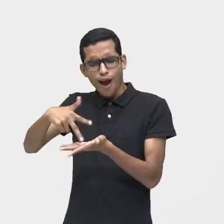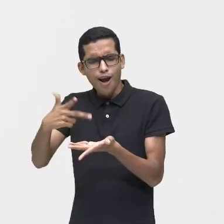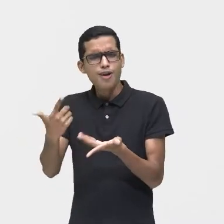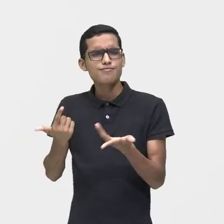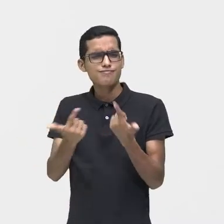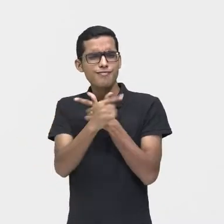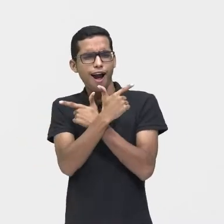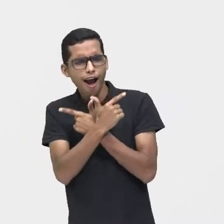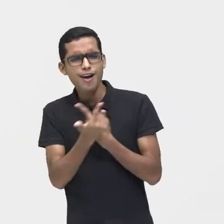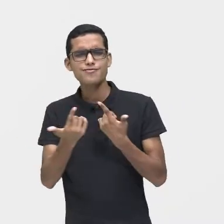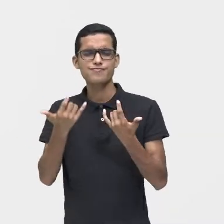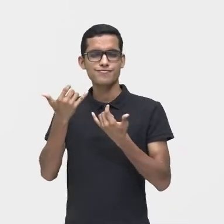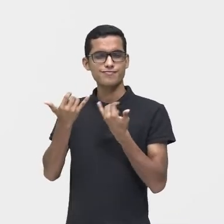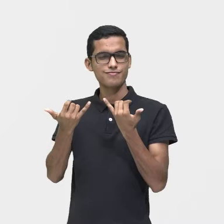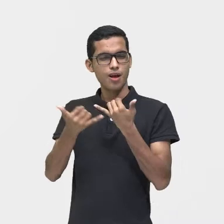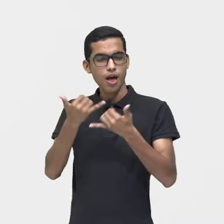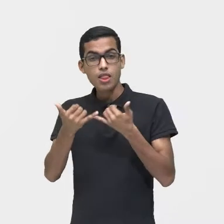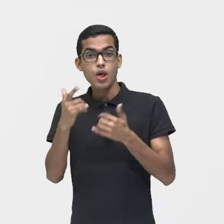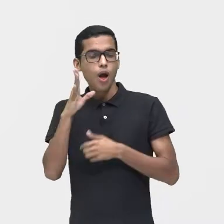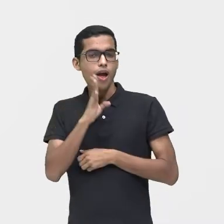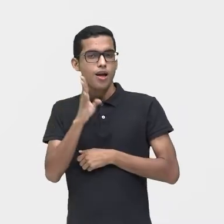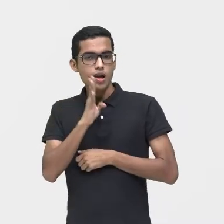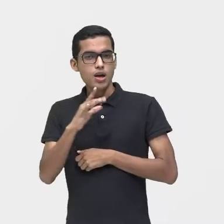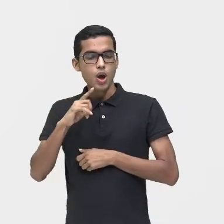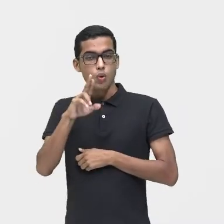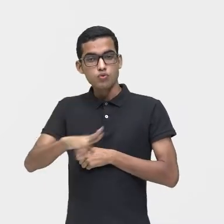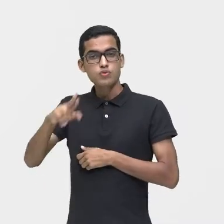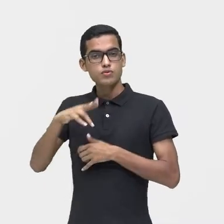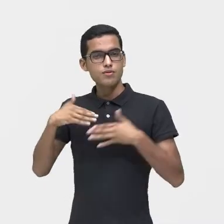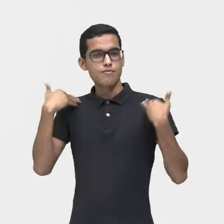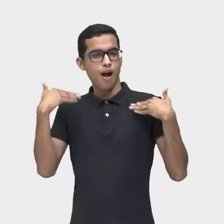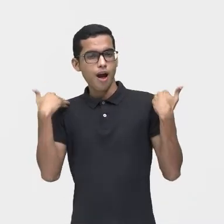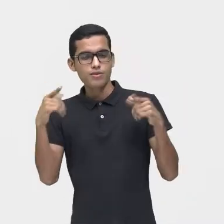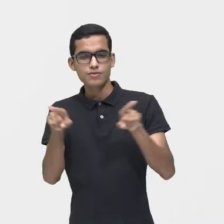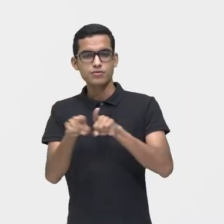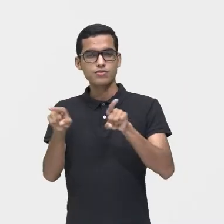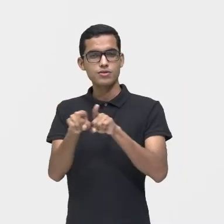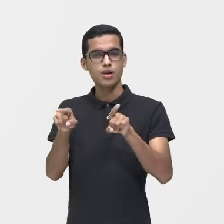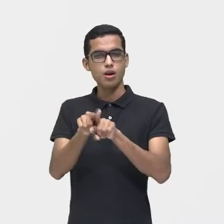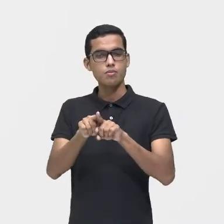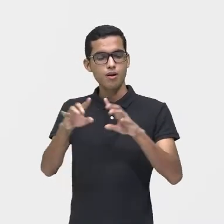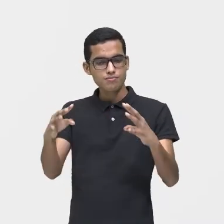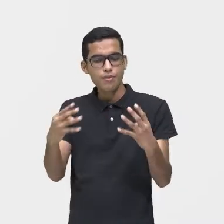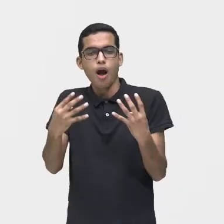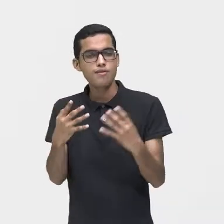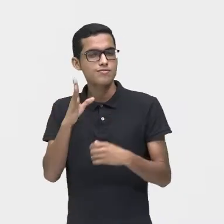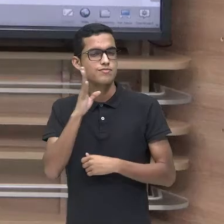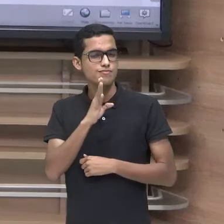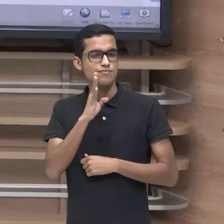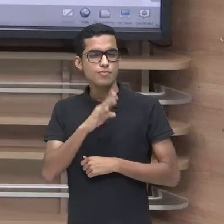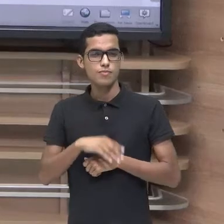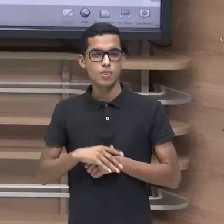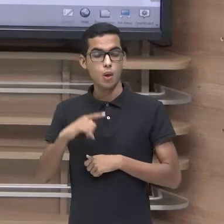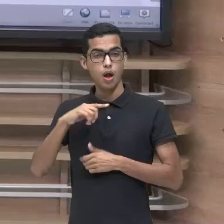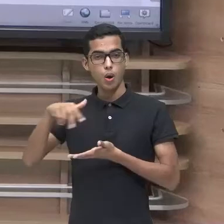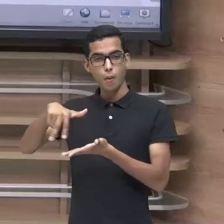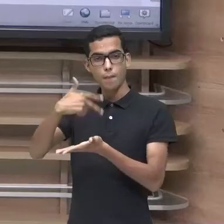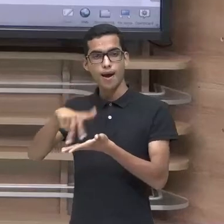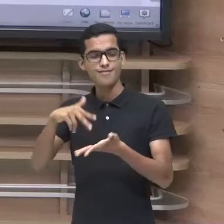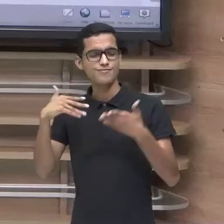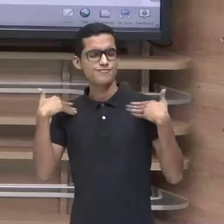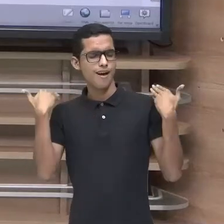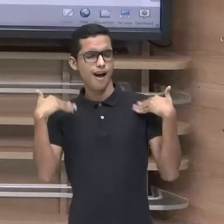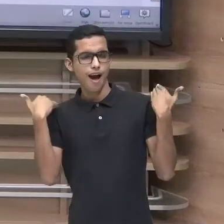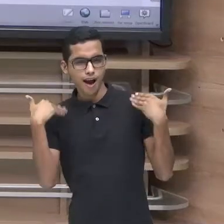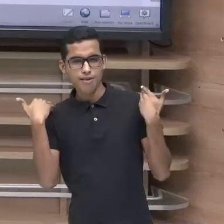dão gargalhadas, sendo muito utilizada para o lazer e entretenimento. Temos aí uma dança para lazer. Estão lançando lá